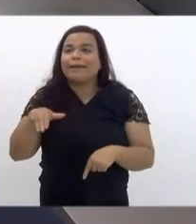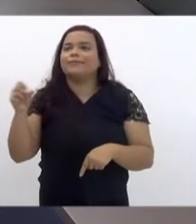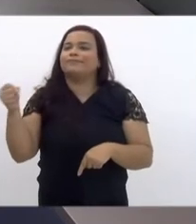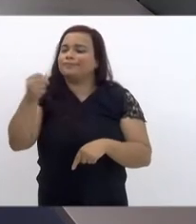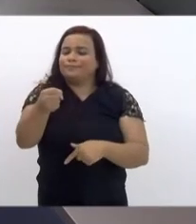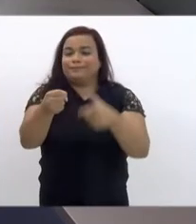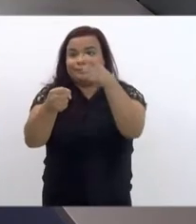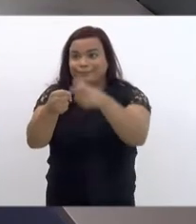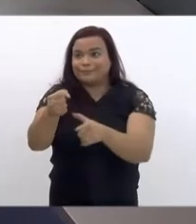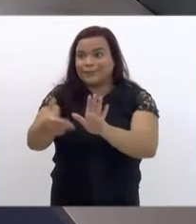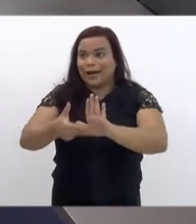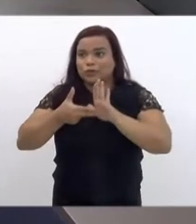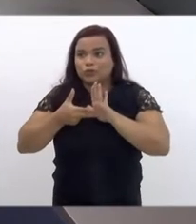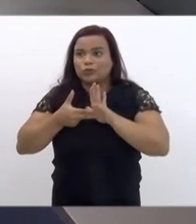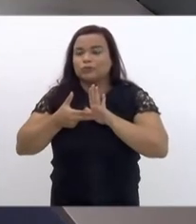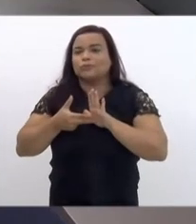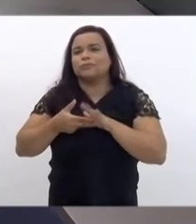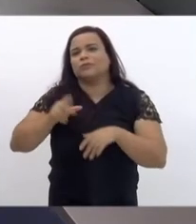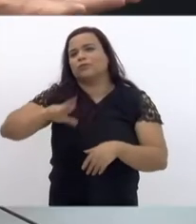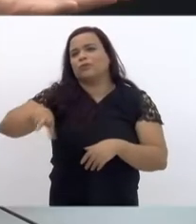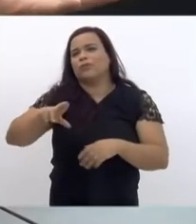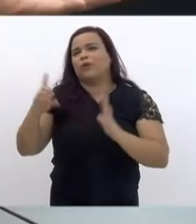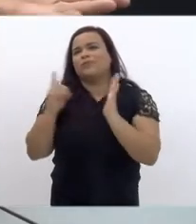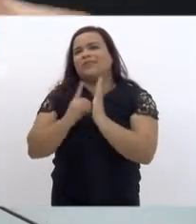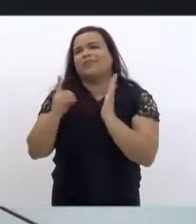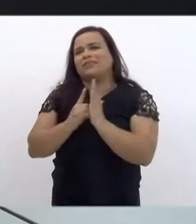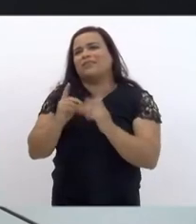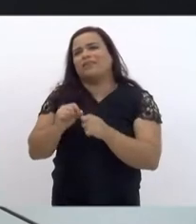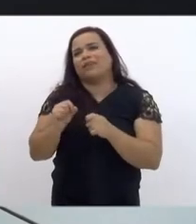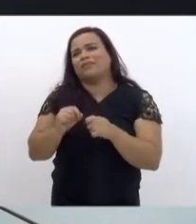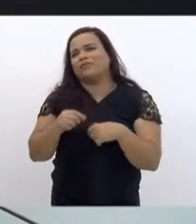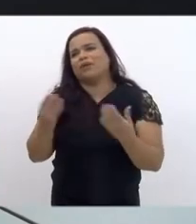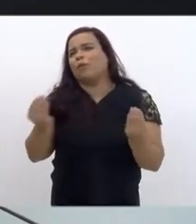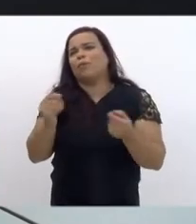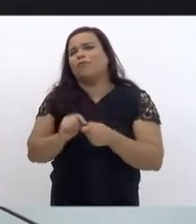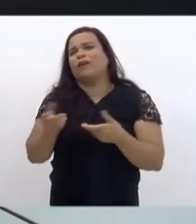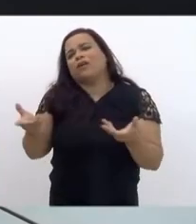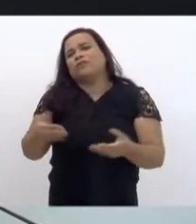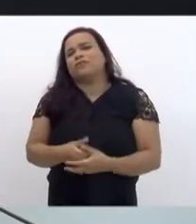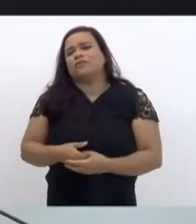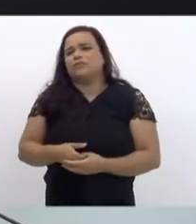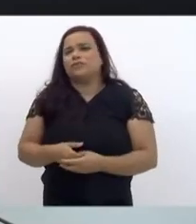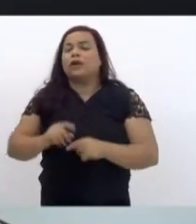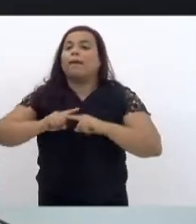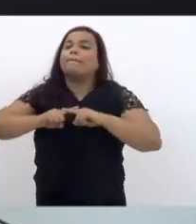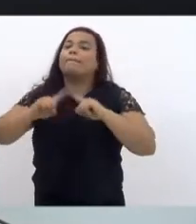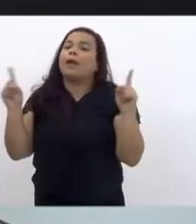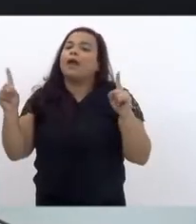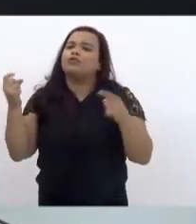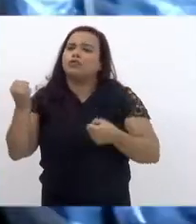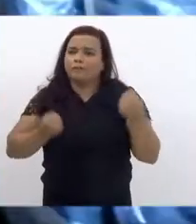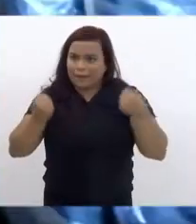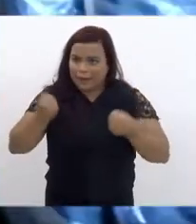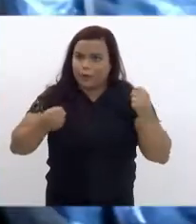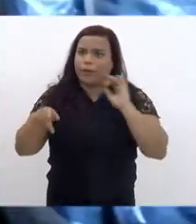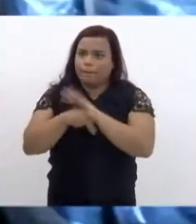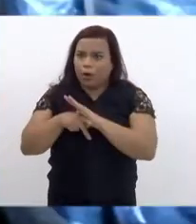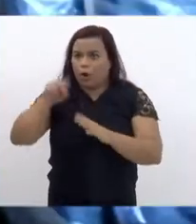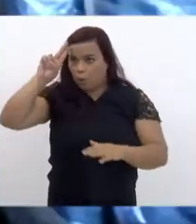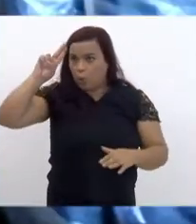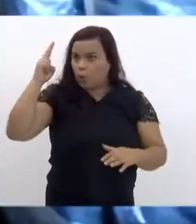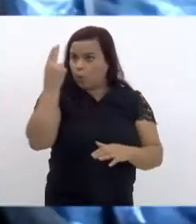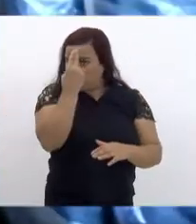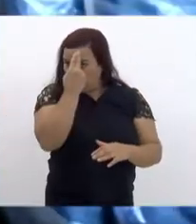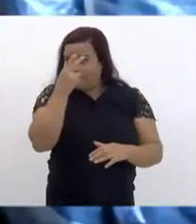tem que assumir, não o Detran ficar. Como é que ele faz? Mas ô Luiz Paulo, os veículos do Uber já não são dos